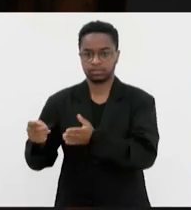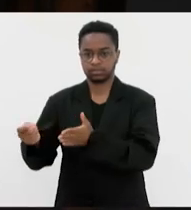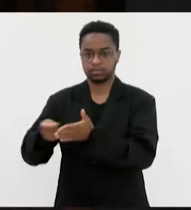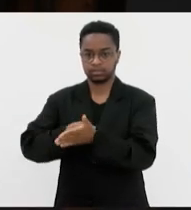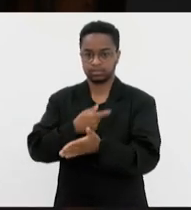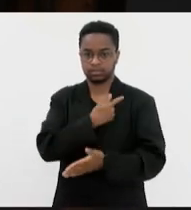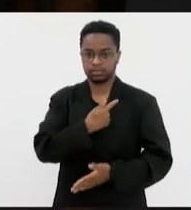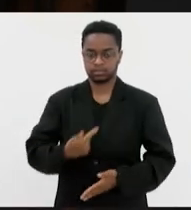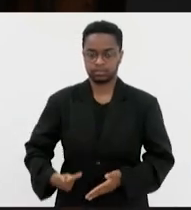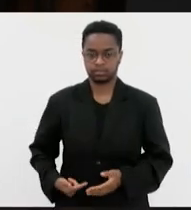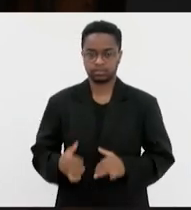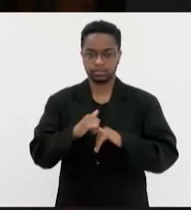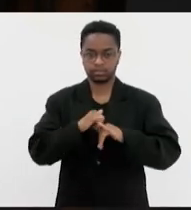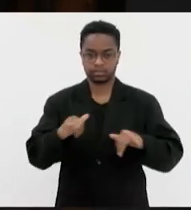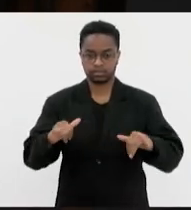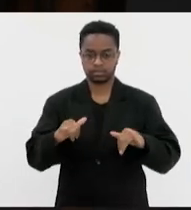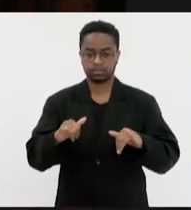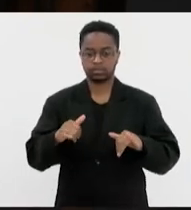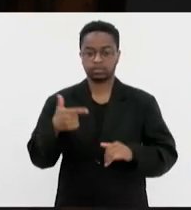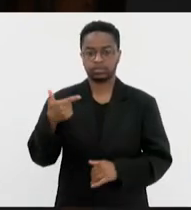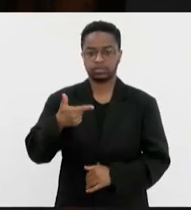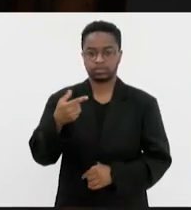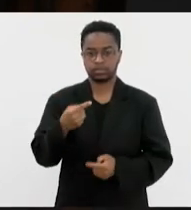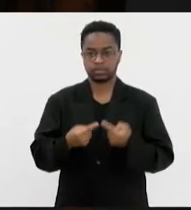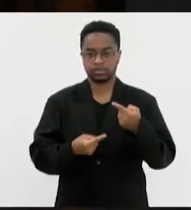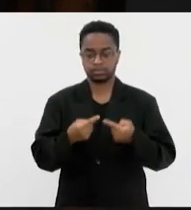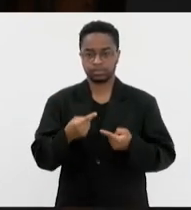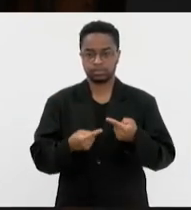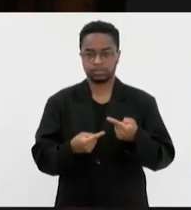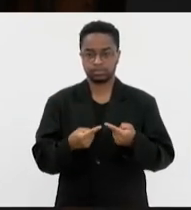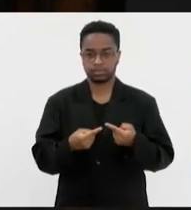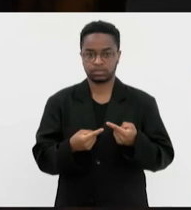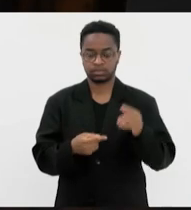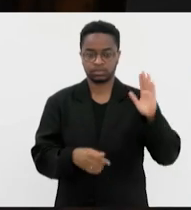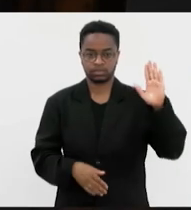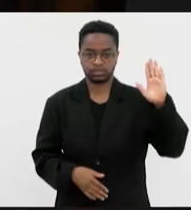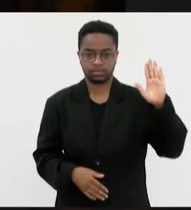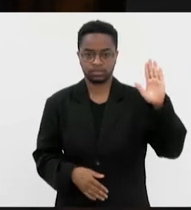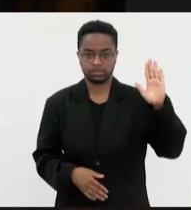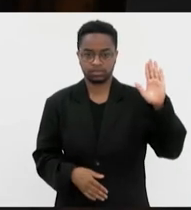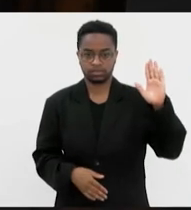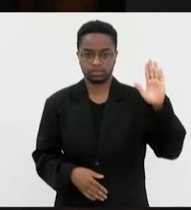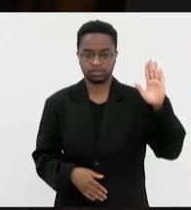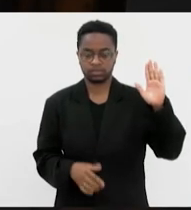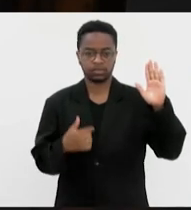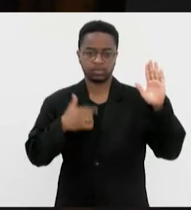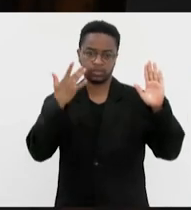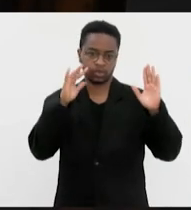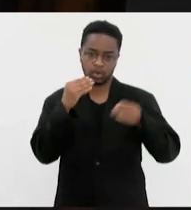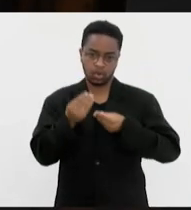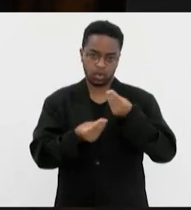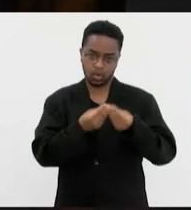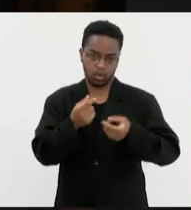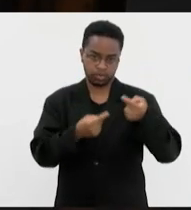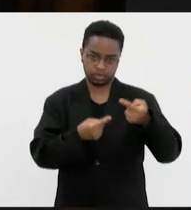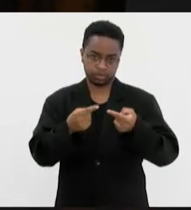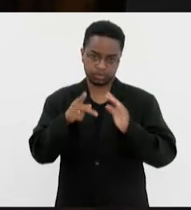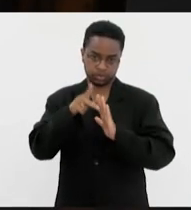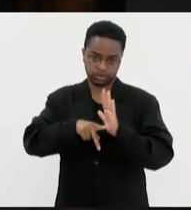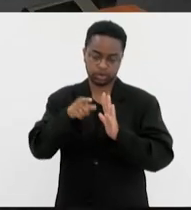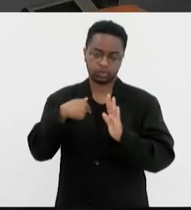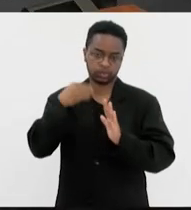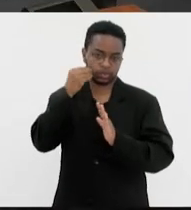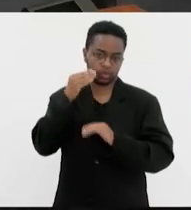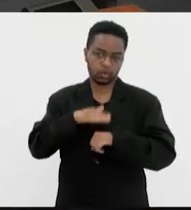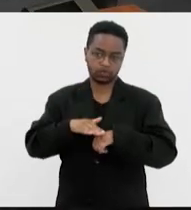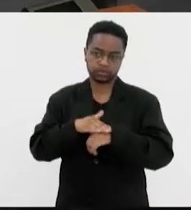autógrafo. Anuncio. Em segunda discussão. Deputada Tia Ju, questão de ordem. Eu não sei como é que está a tramitação do projeto, até ia falar agora com a autora, a